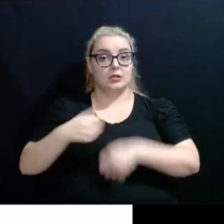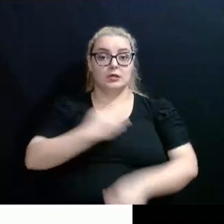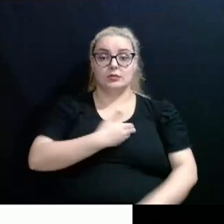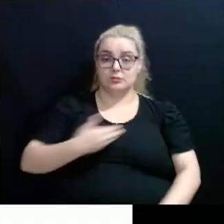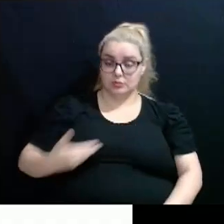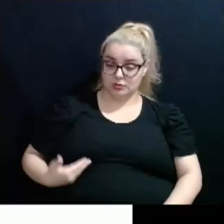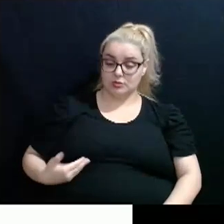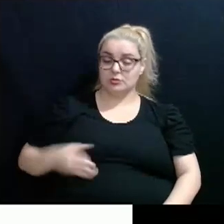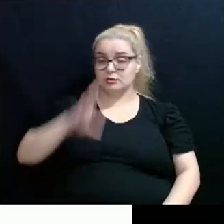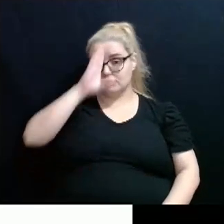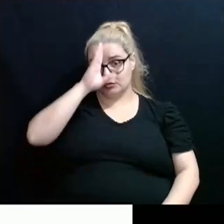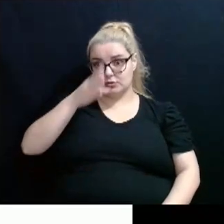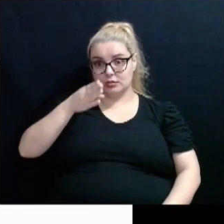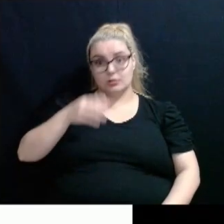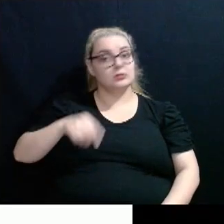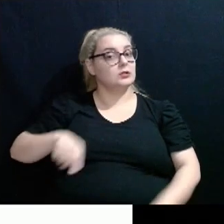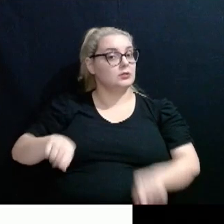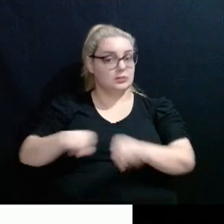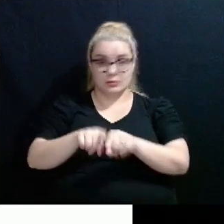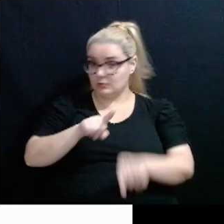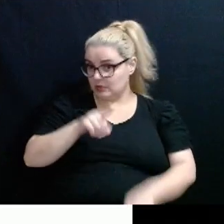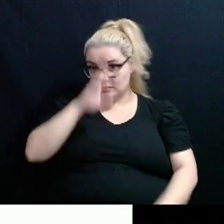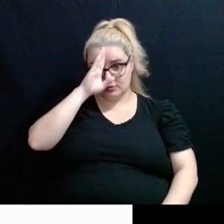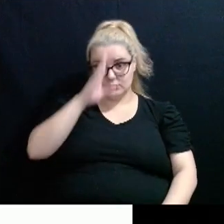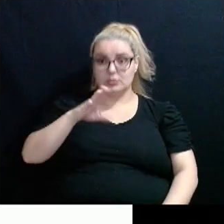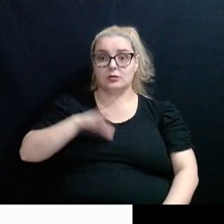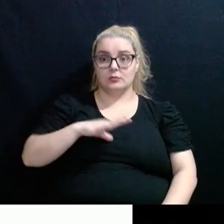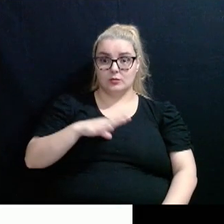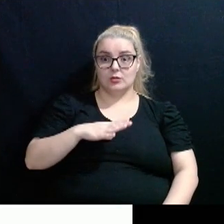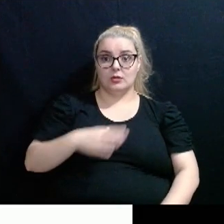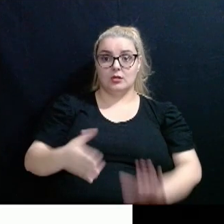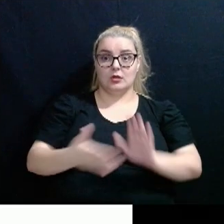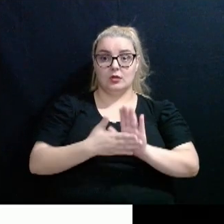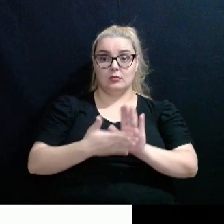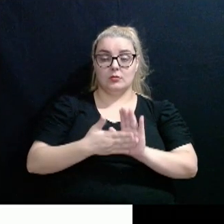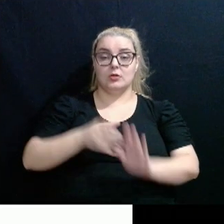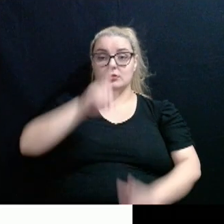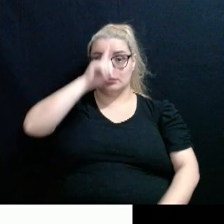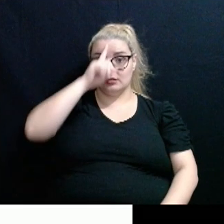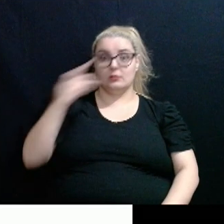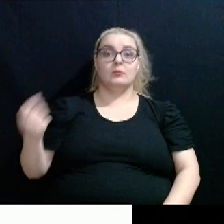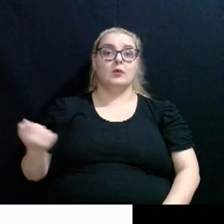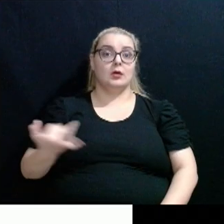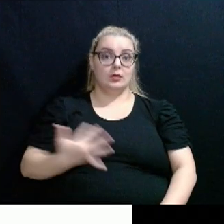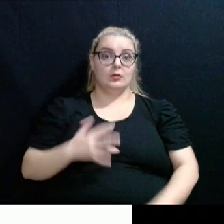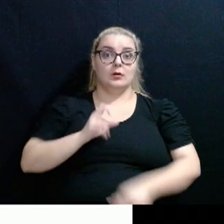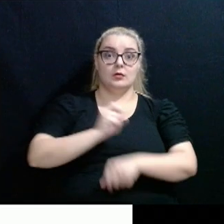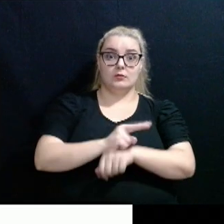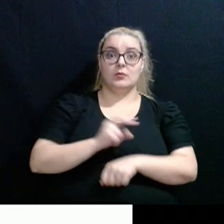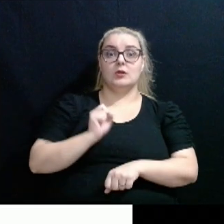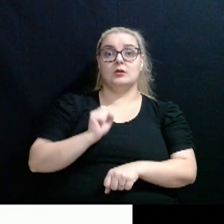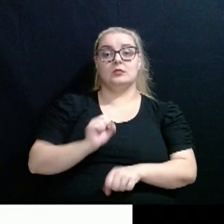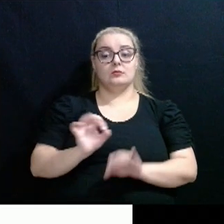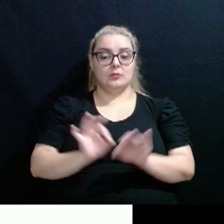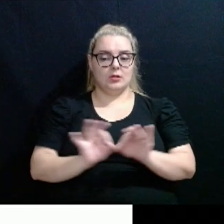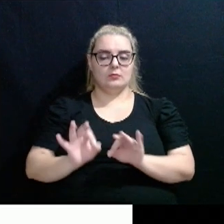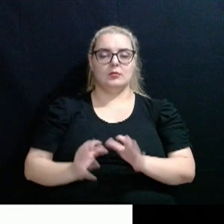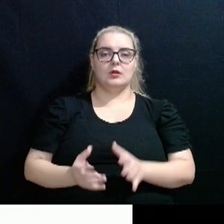e indireta do município. A proposta determina que a quantidade de vagas reservadas seja, no